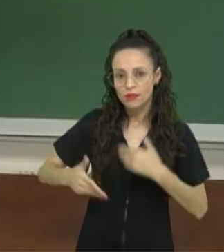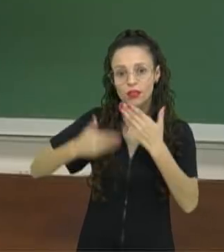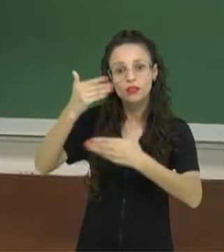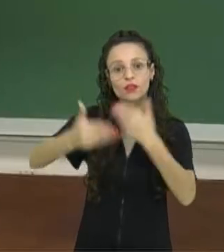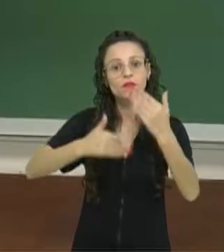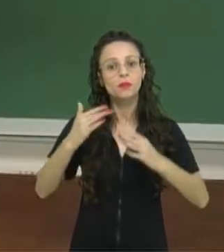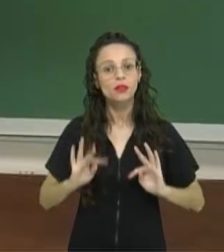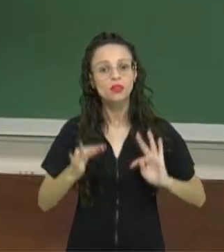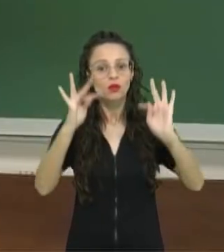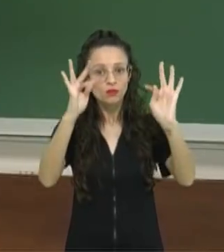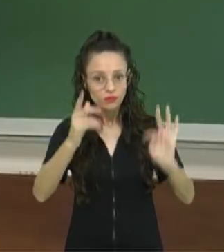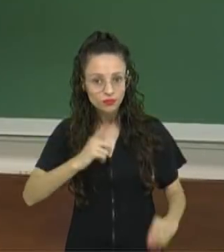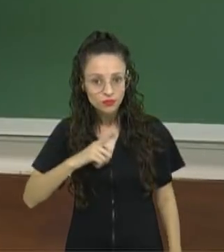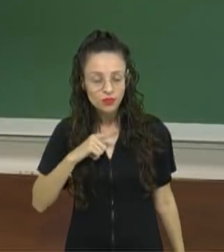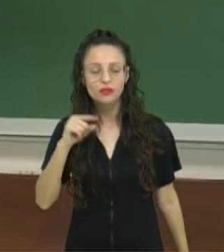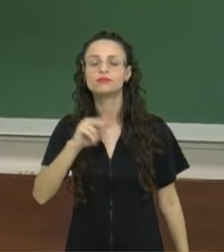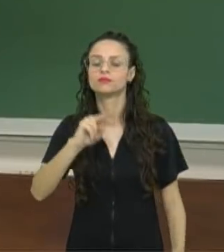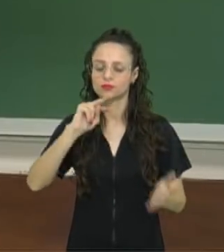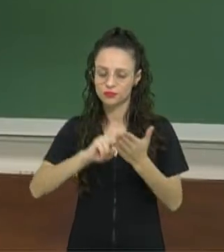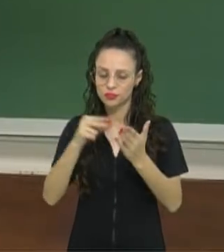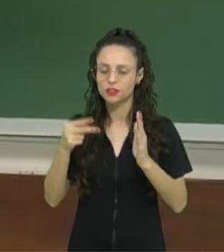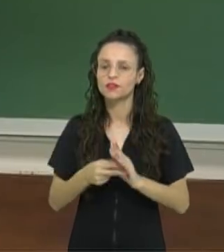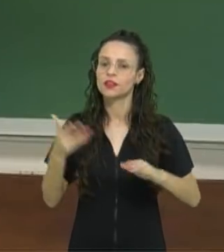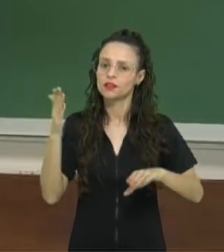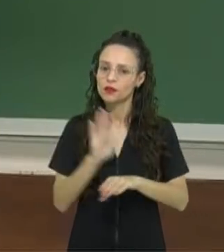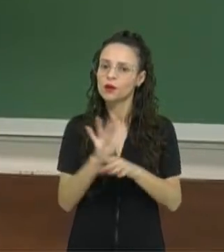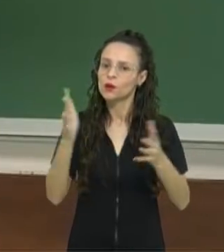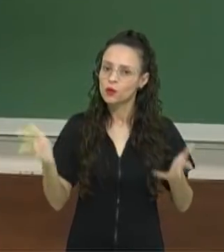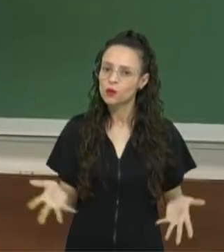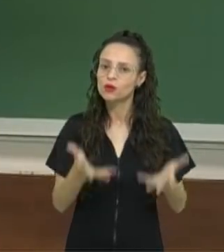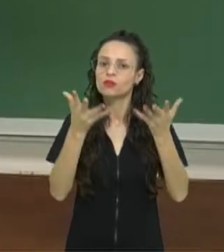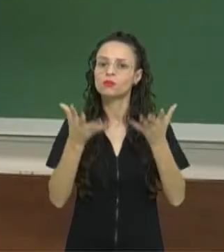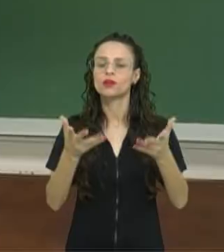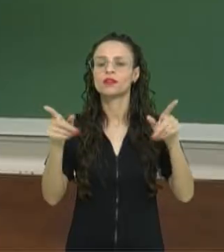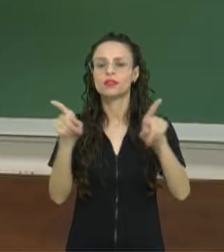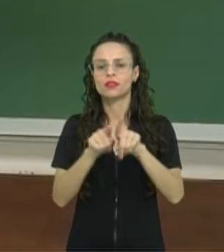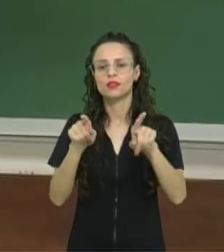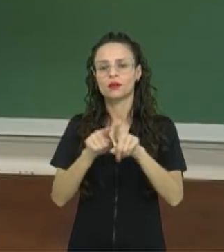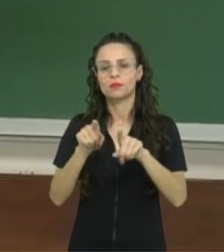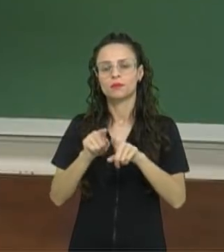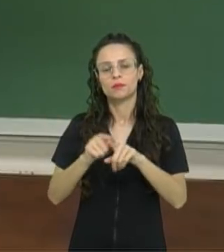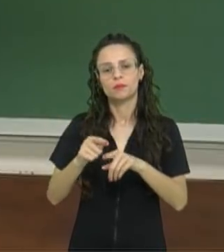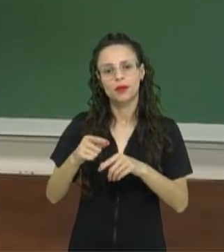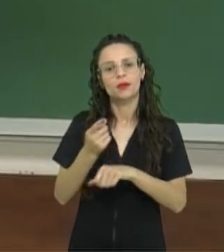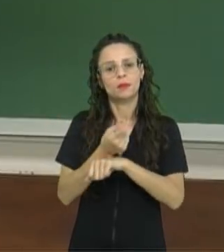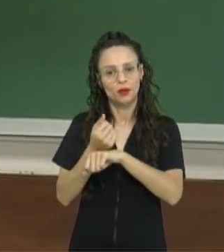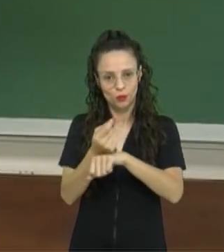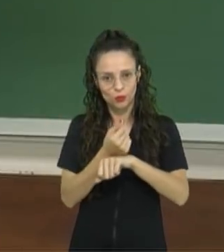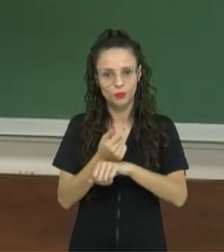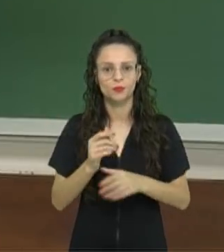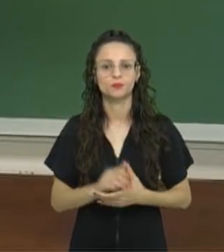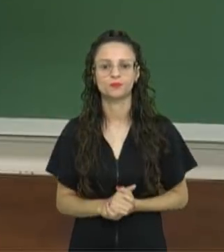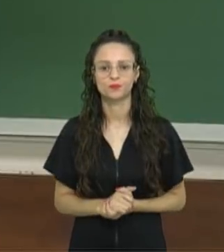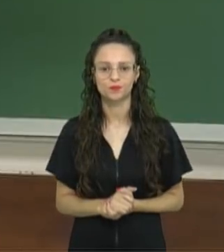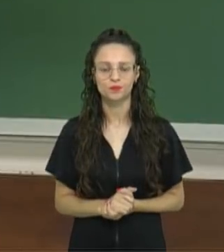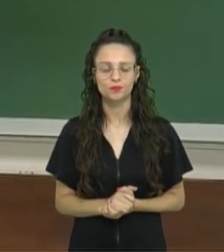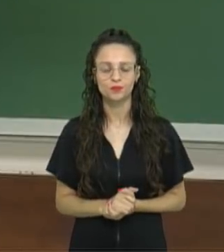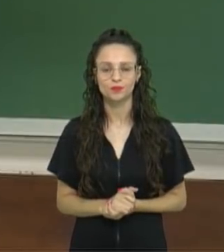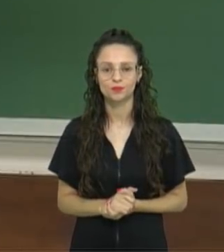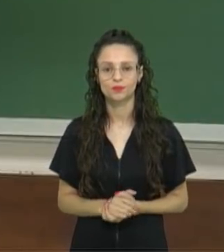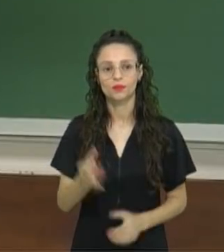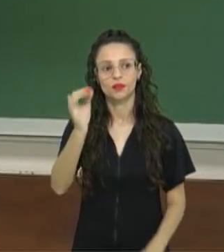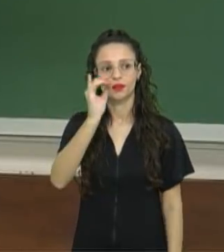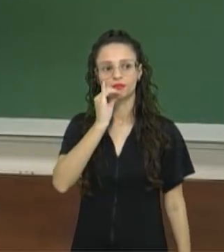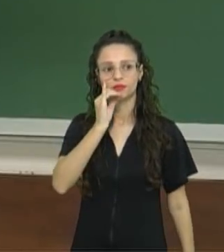desenvolvimento tecnológico, ele vai ali contribuir significativamente para a sua economia. E aí nós vamos dar